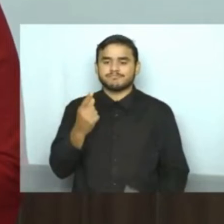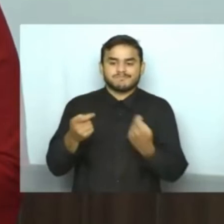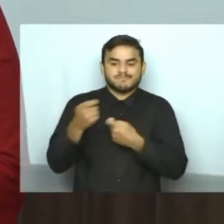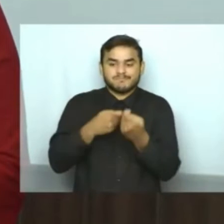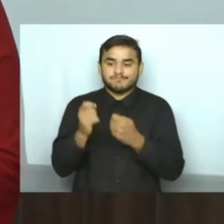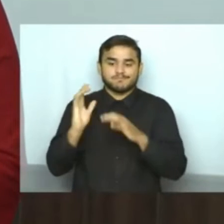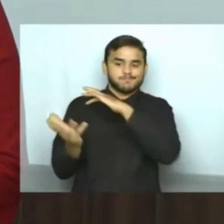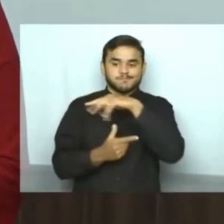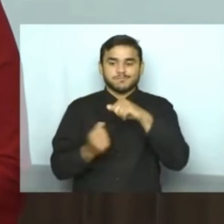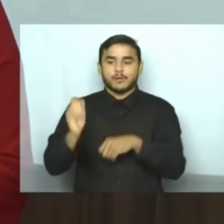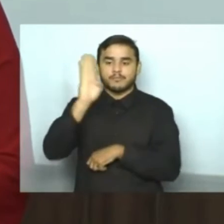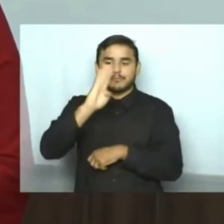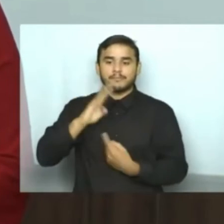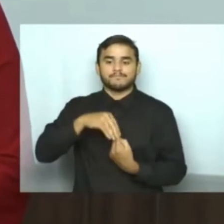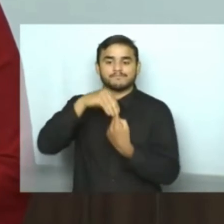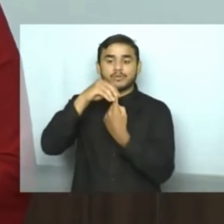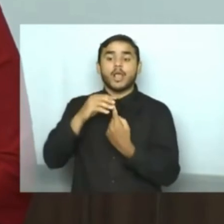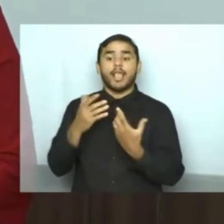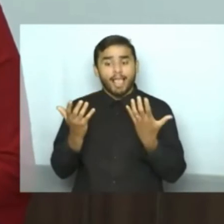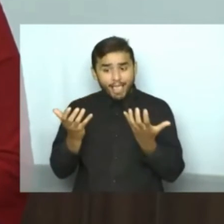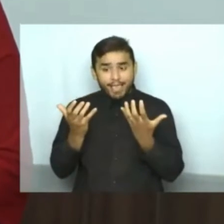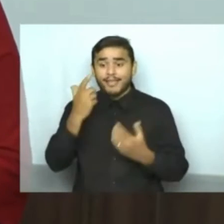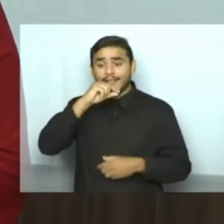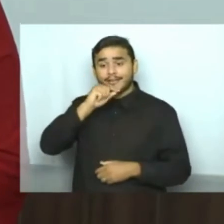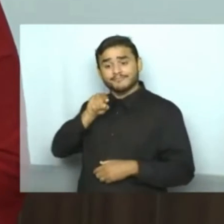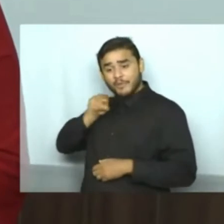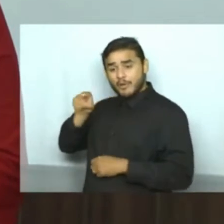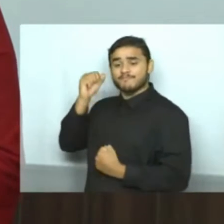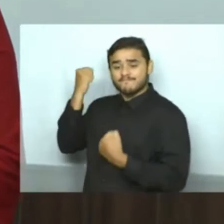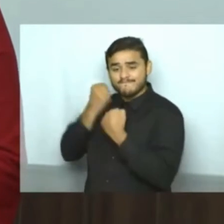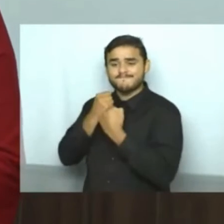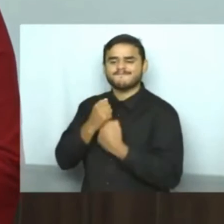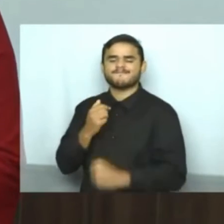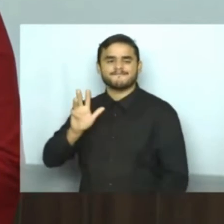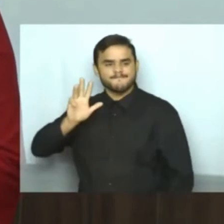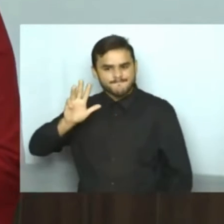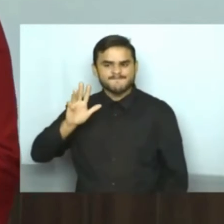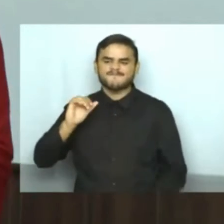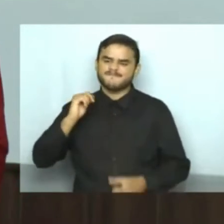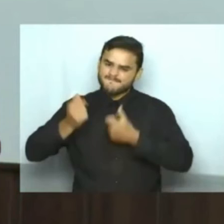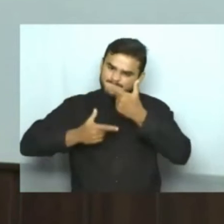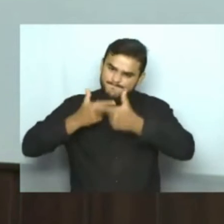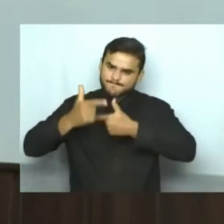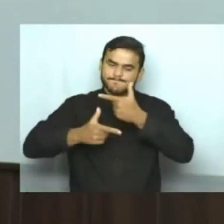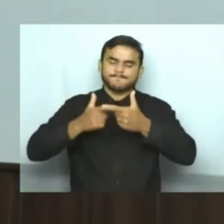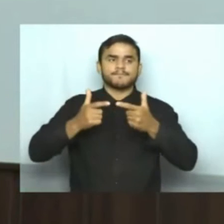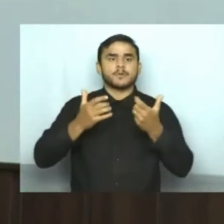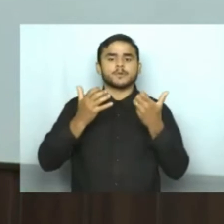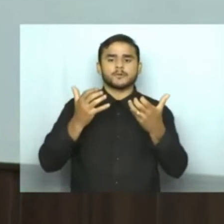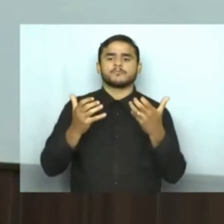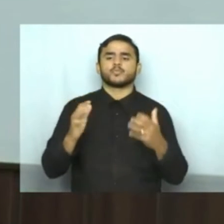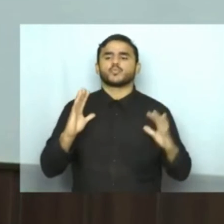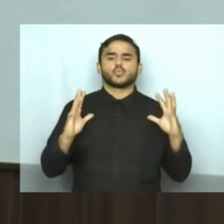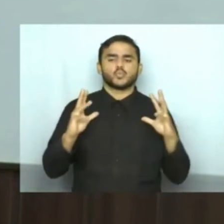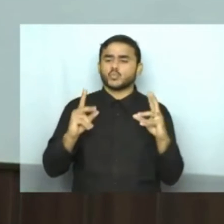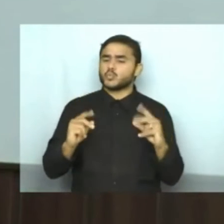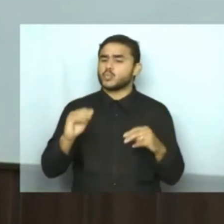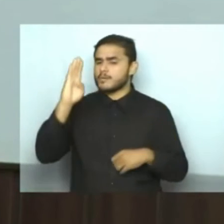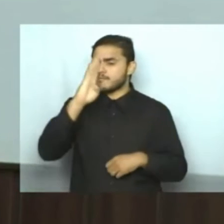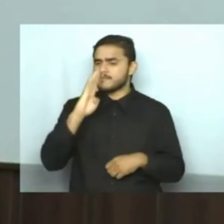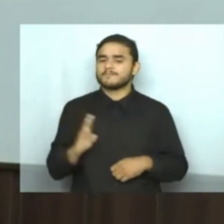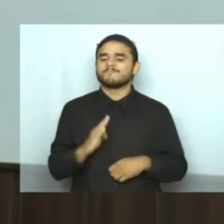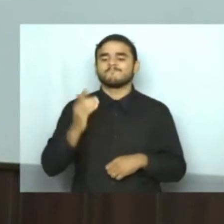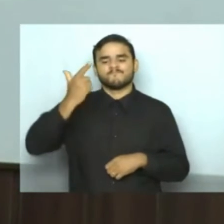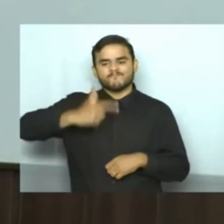Lula da Silva. Nós estaremos ao lado dele, lutando incansavelmente para que o Brasil possa sorrir